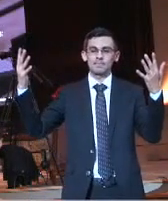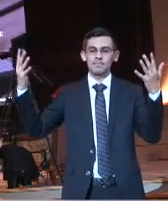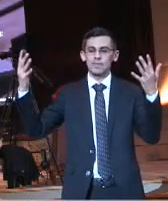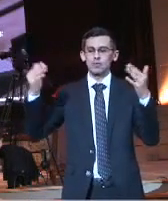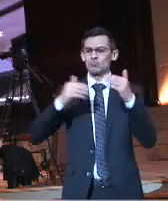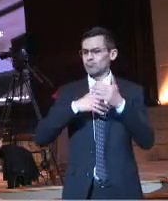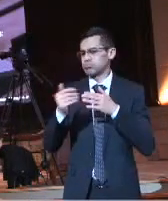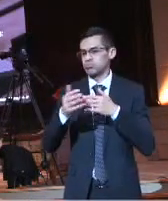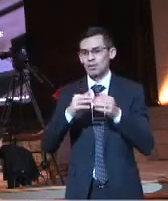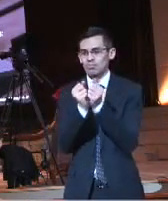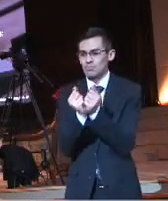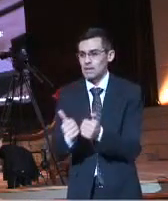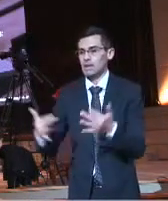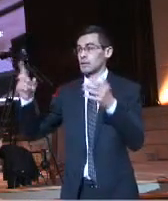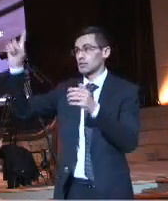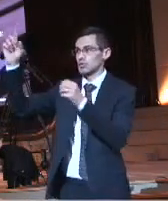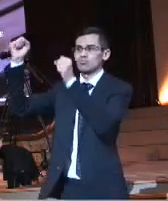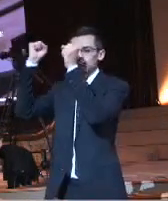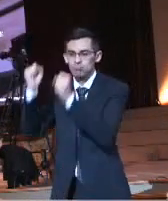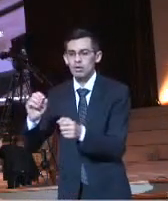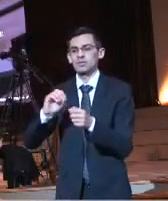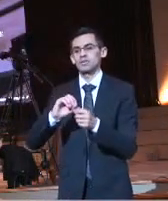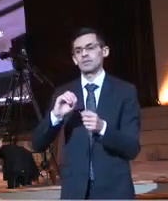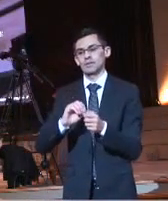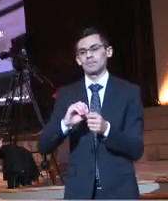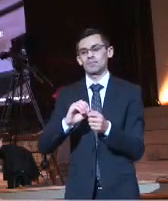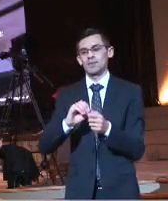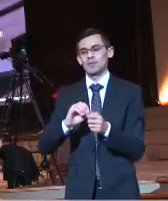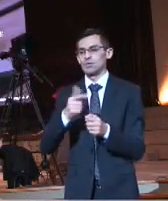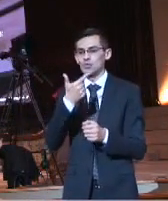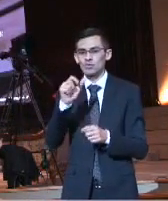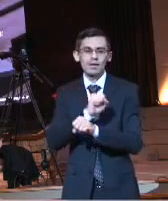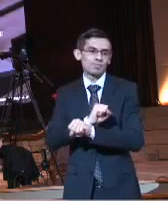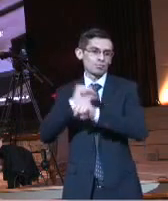Qualquer milagre é possível para Deus.